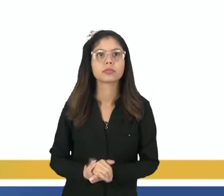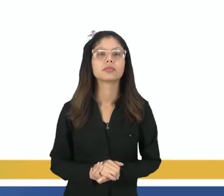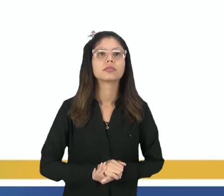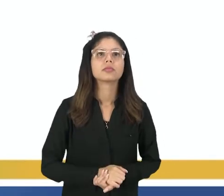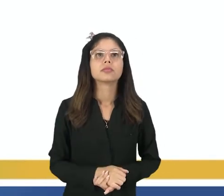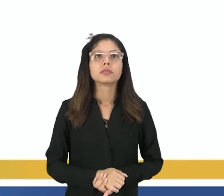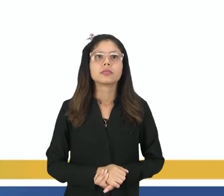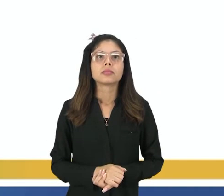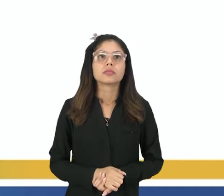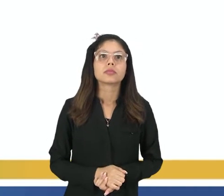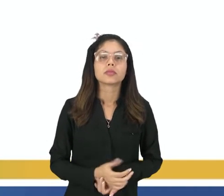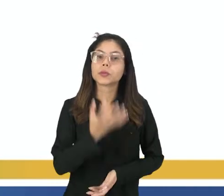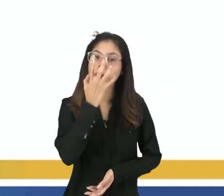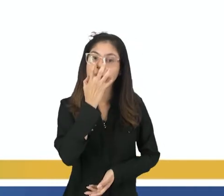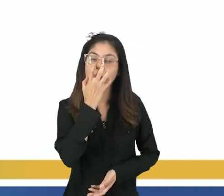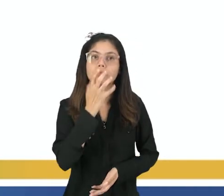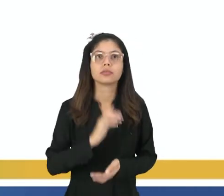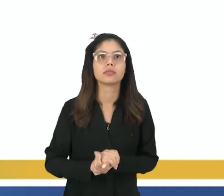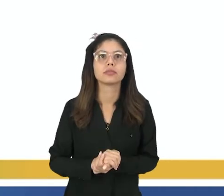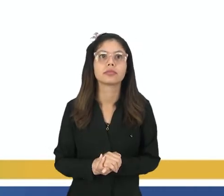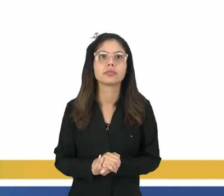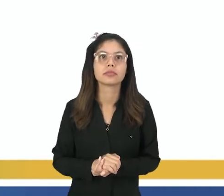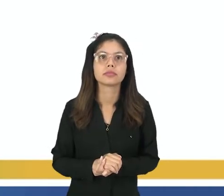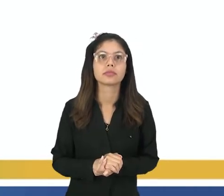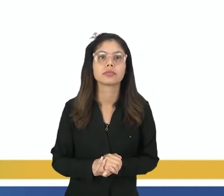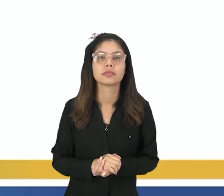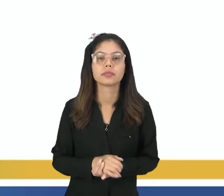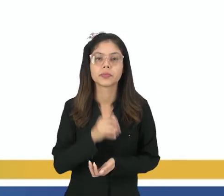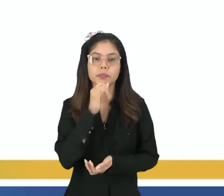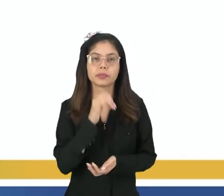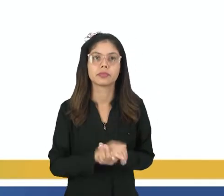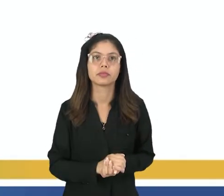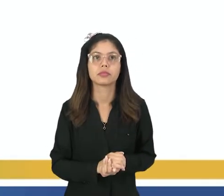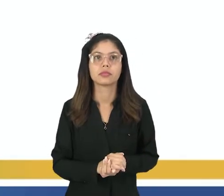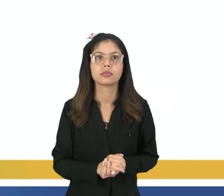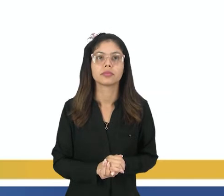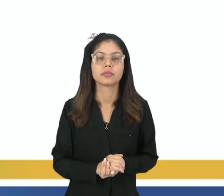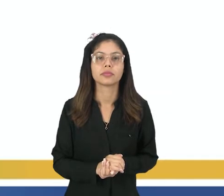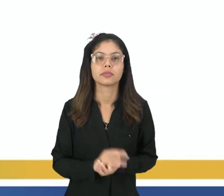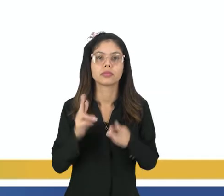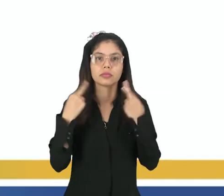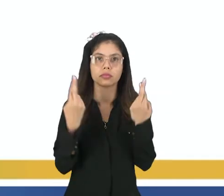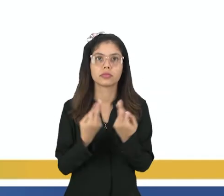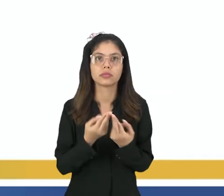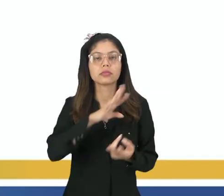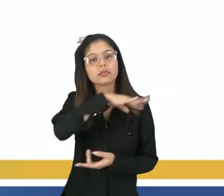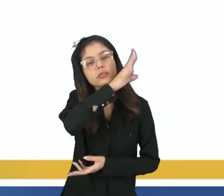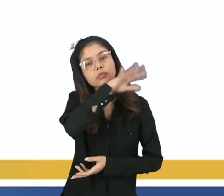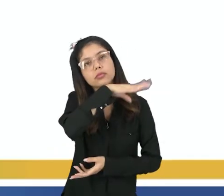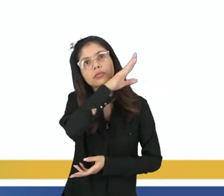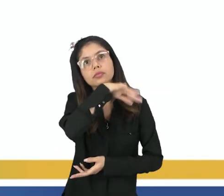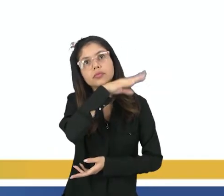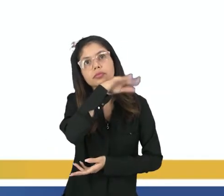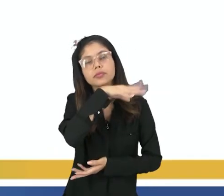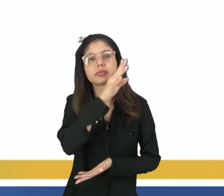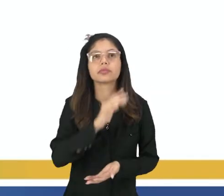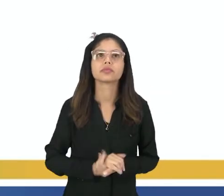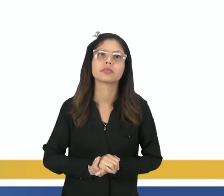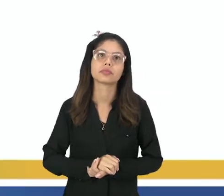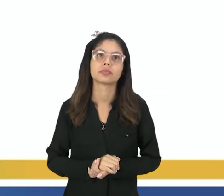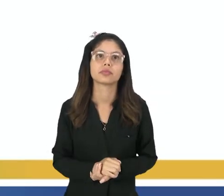exemplos. O cão, cachorro, o cachorro, por exemplo, ele está dentro do reino